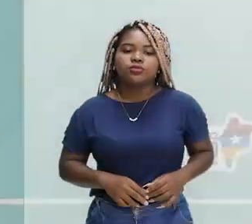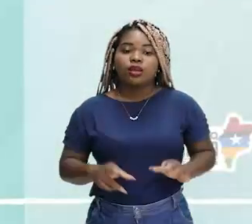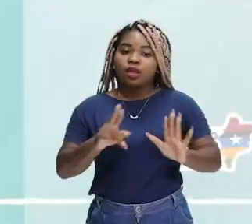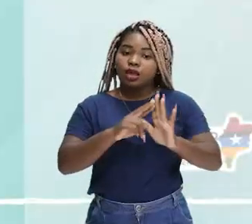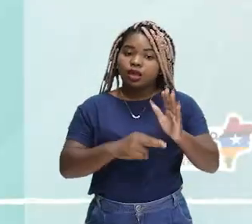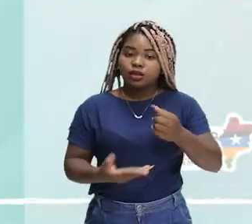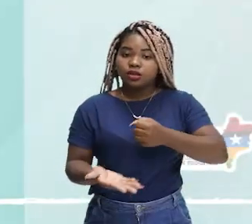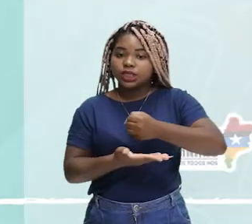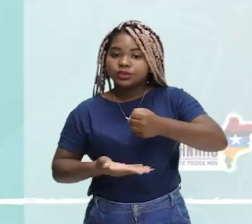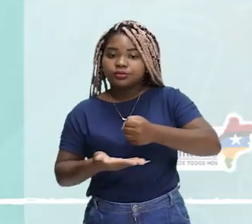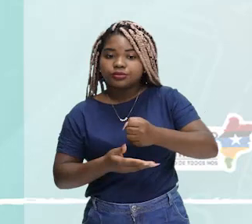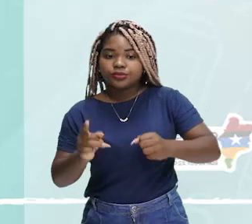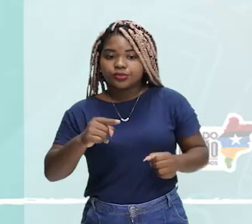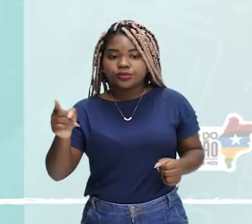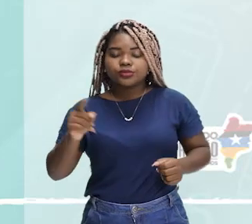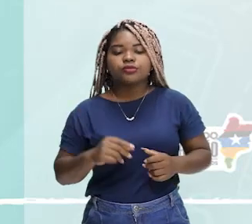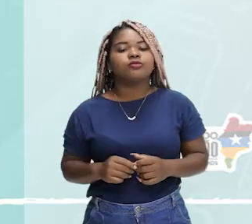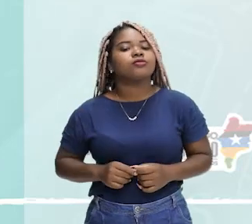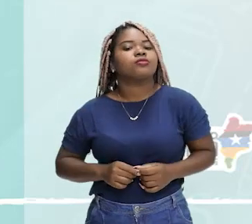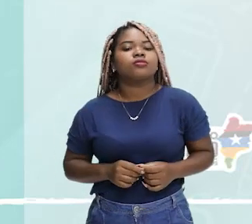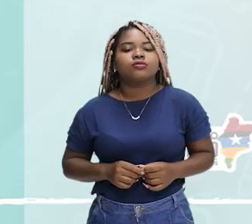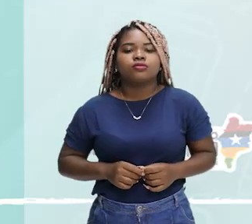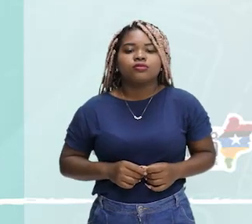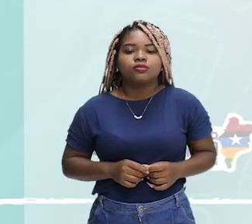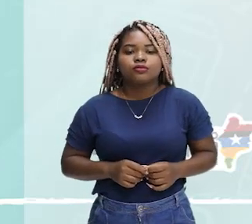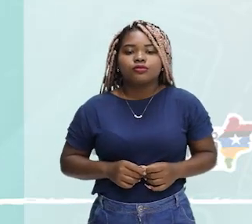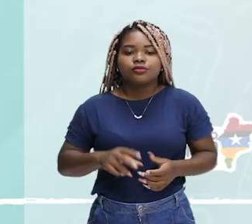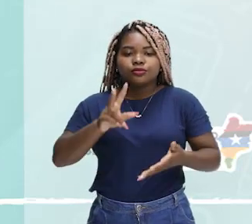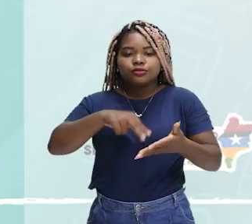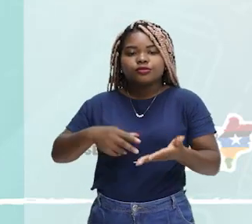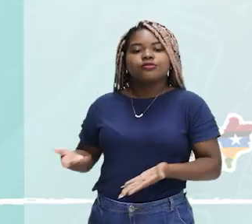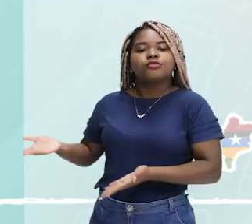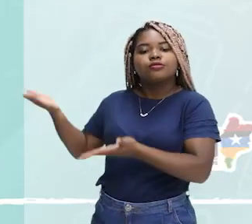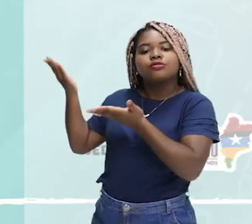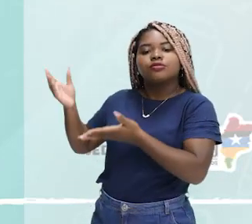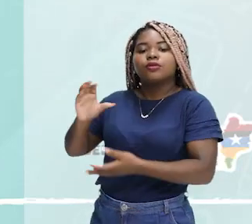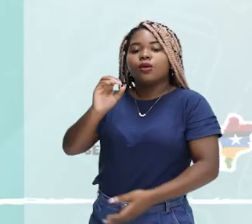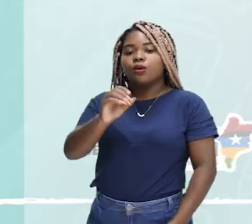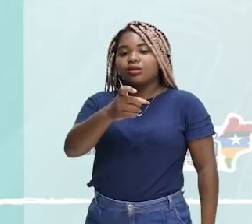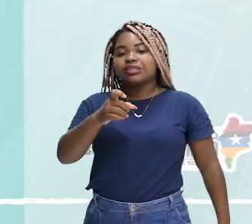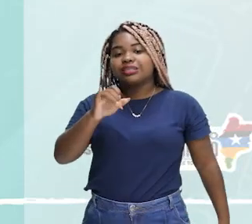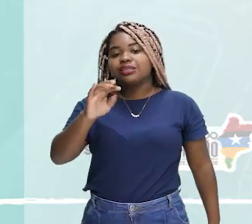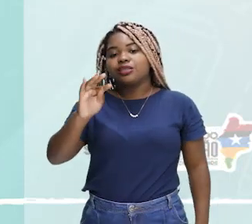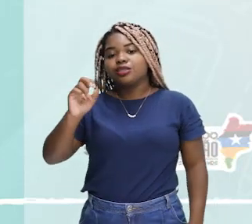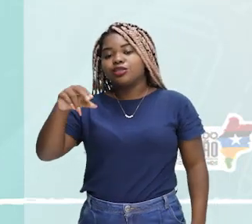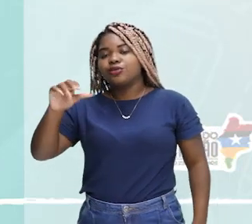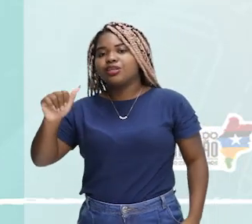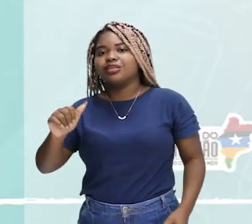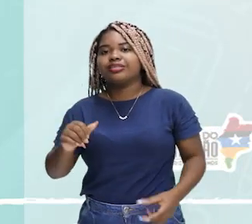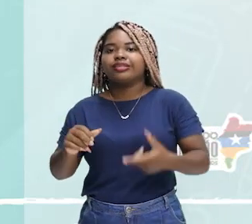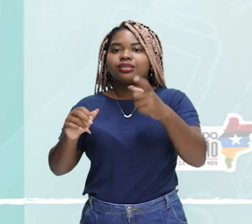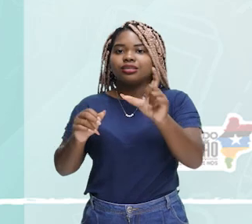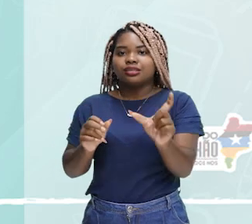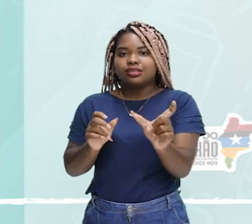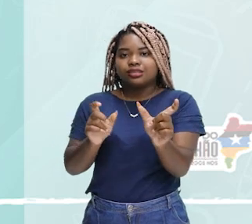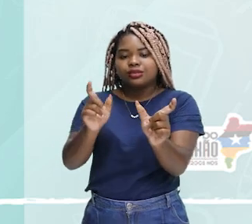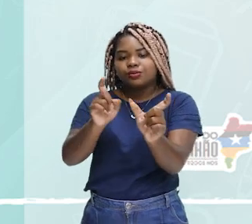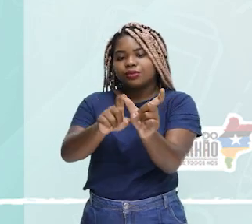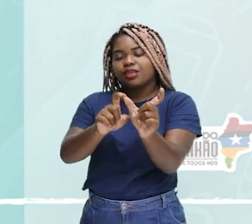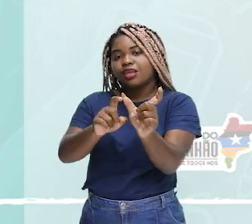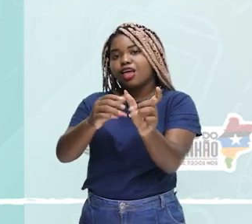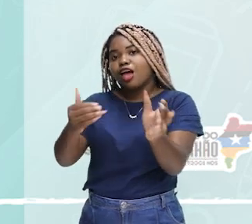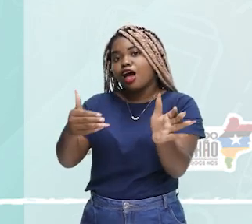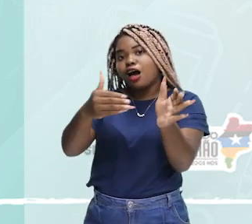Regras básicas de acentuação. Acentuação gráfica em palavras oxítonas. Lembrando que as oxítonas são as palavras onde a